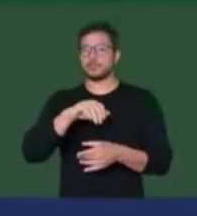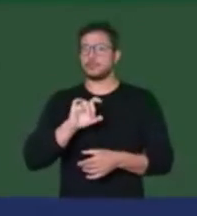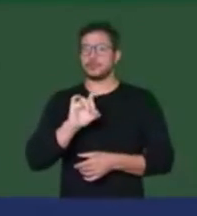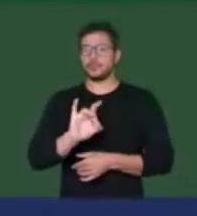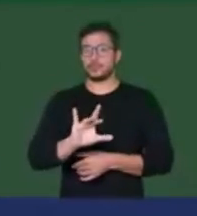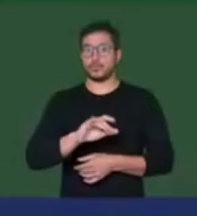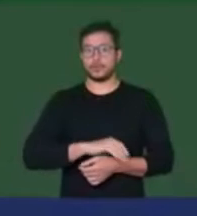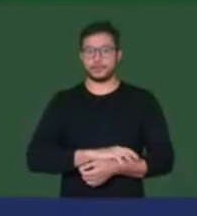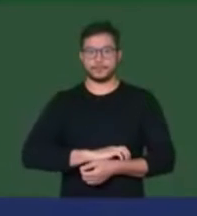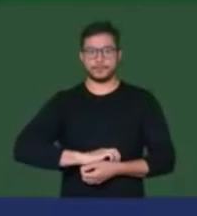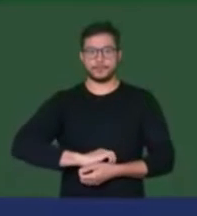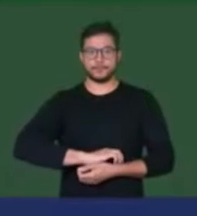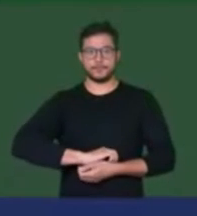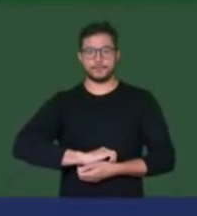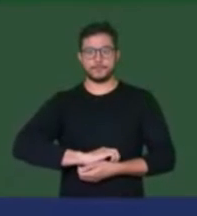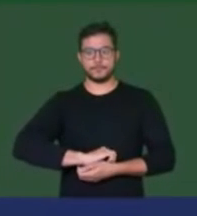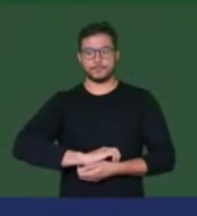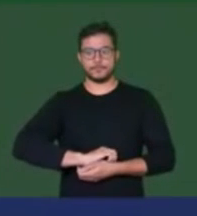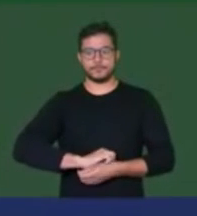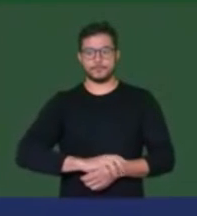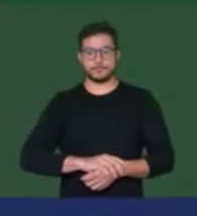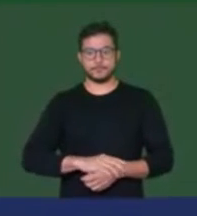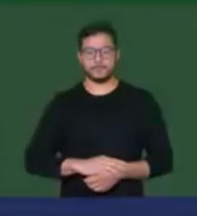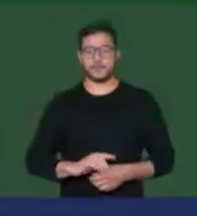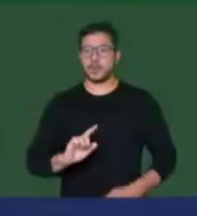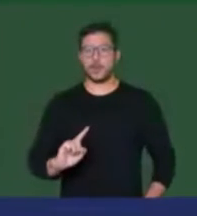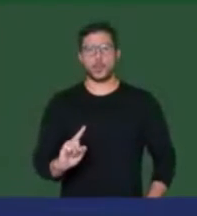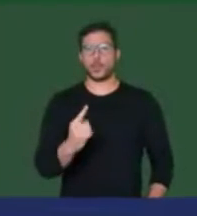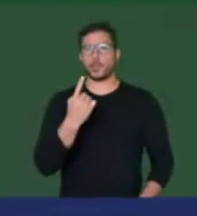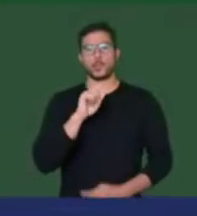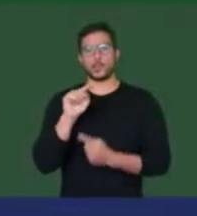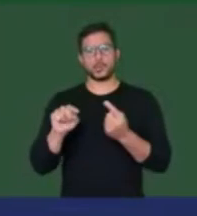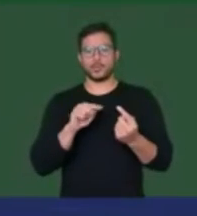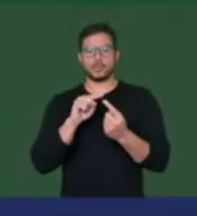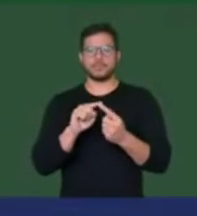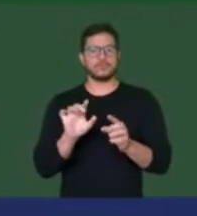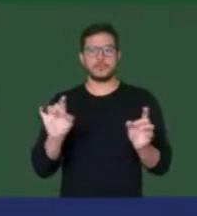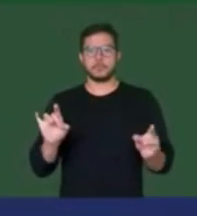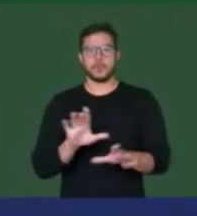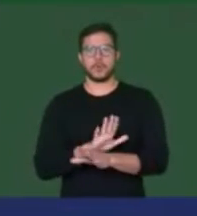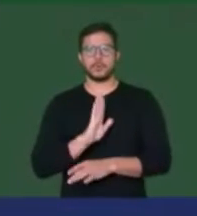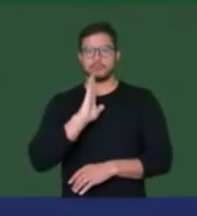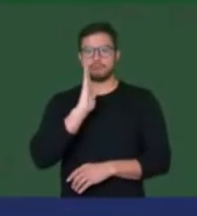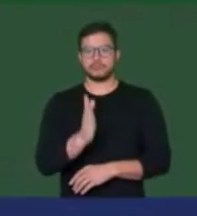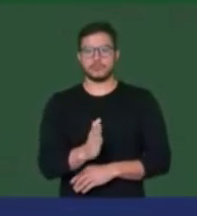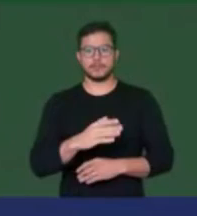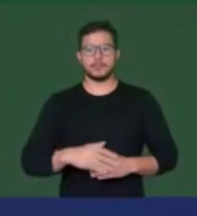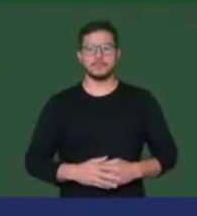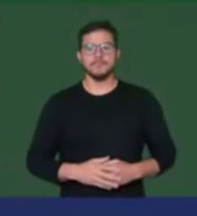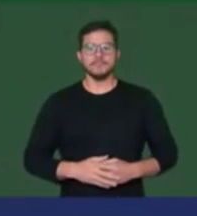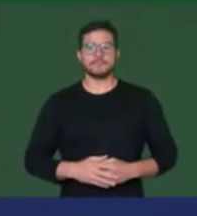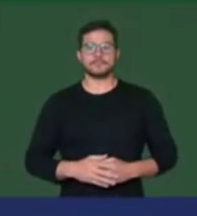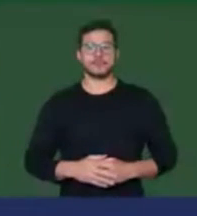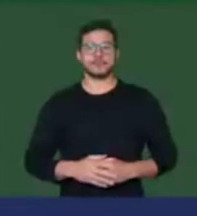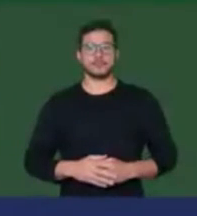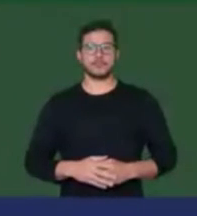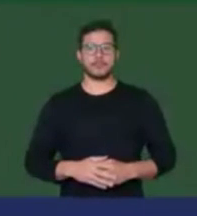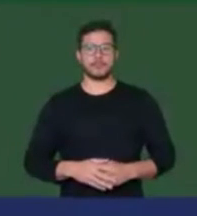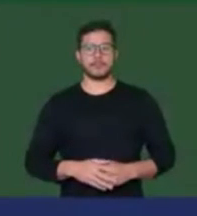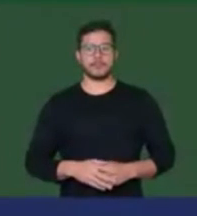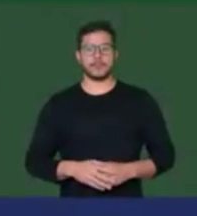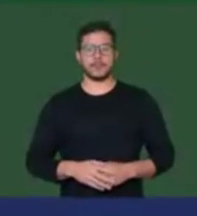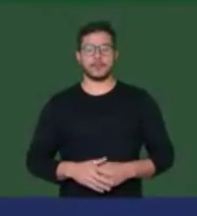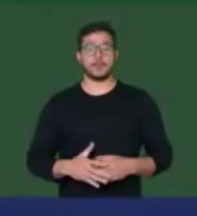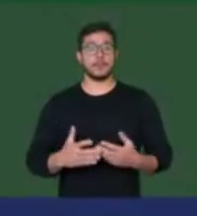de ganhar voto. Só tem esse interesse, só tem essa perspectiva. Importante votar, não. Até porque estabelece